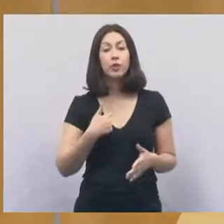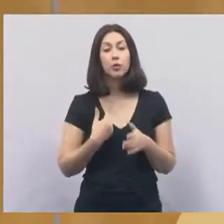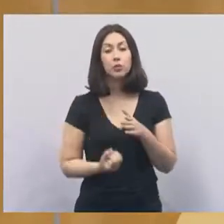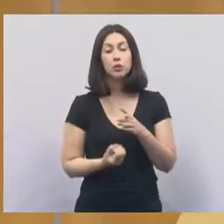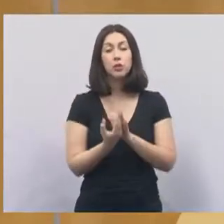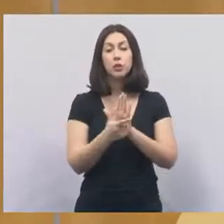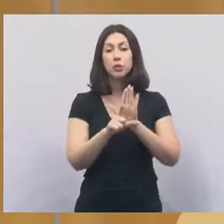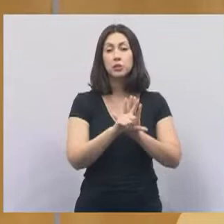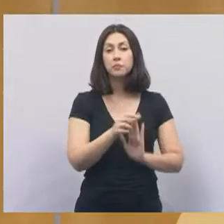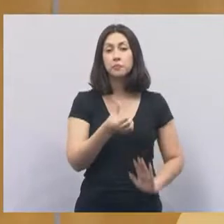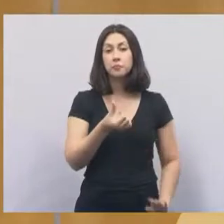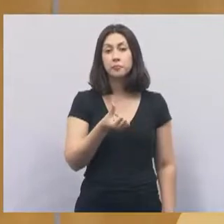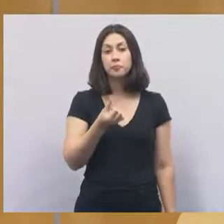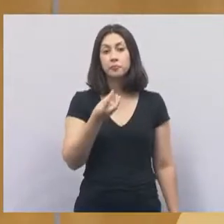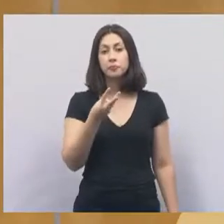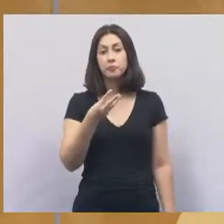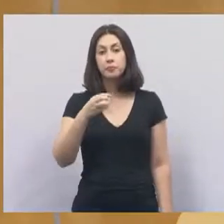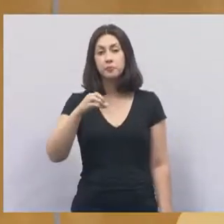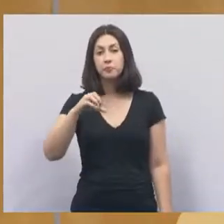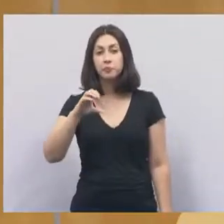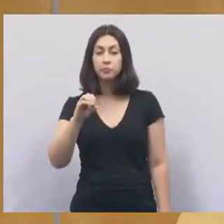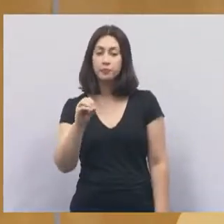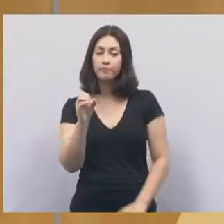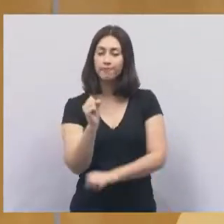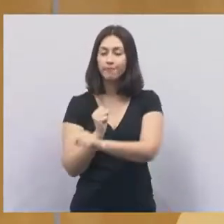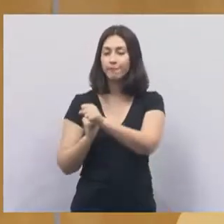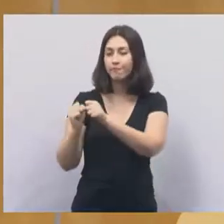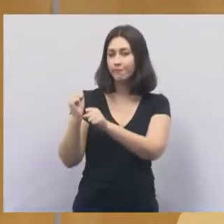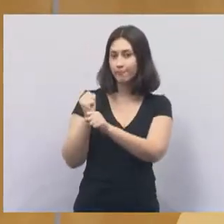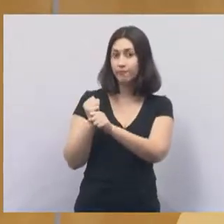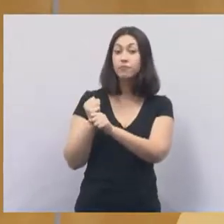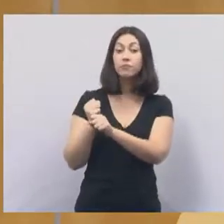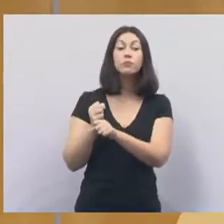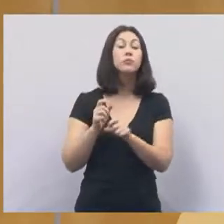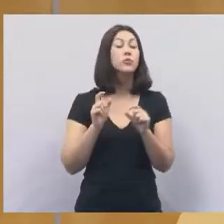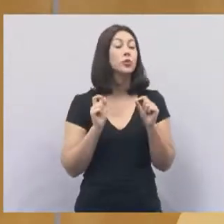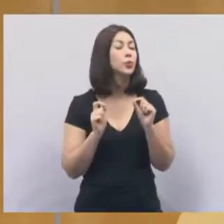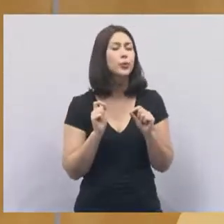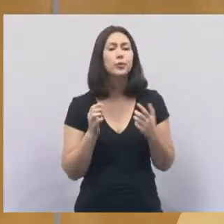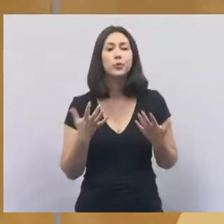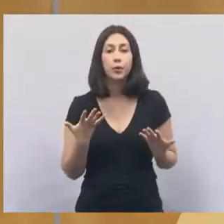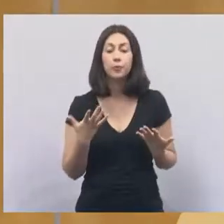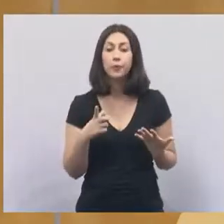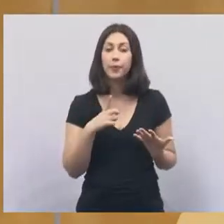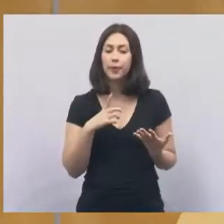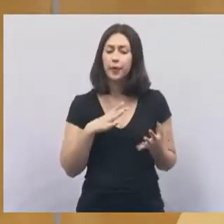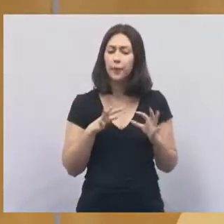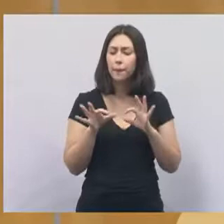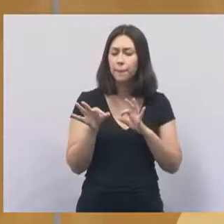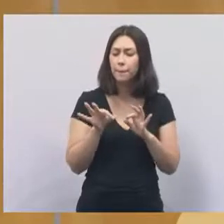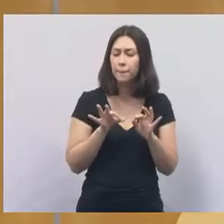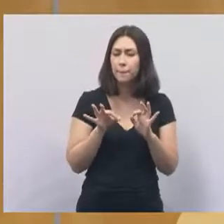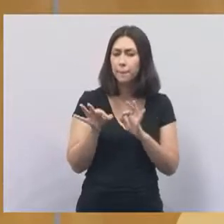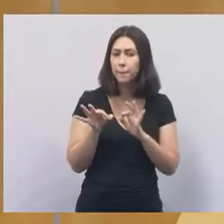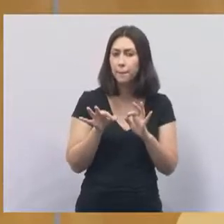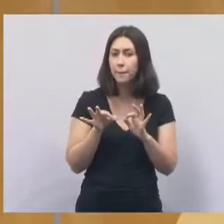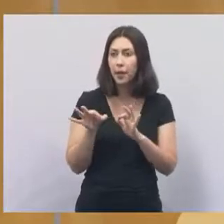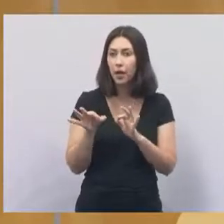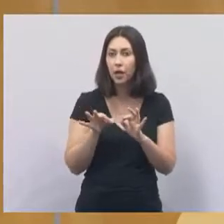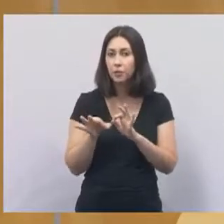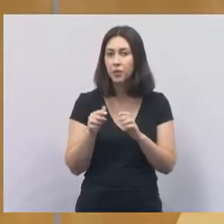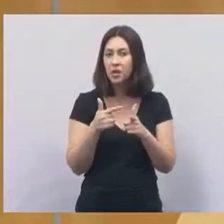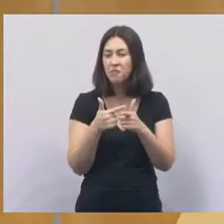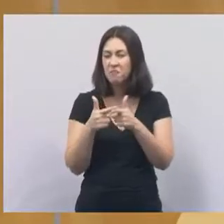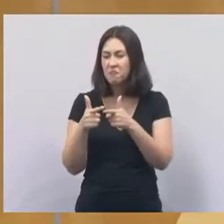lei 6.390 que nós votamos no ano passado para que a gente tenha um plano principal de contingência